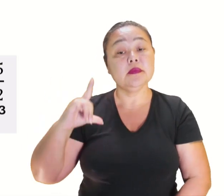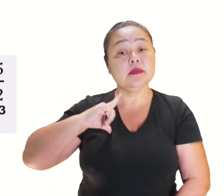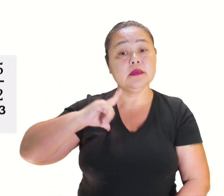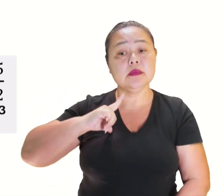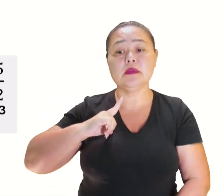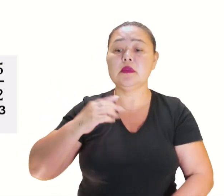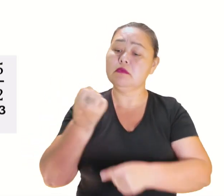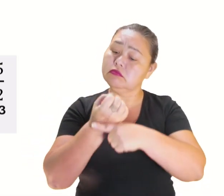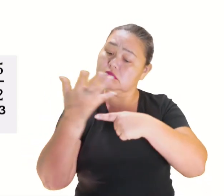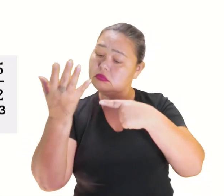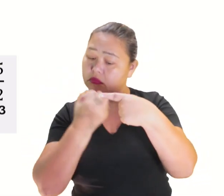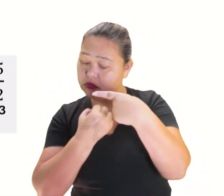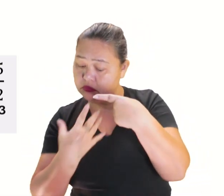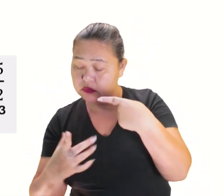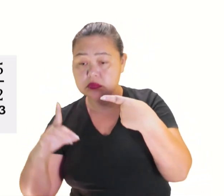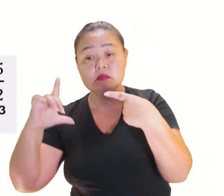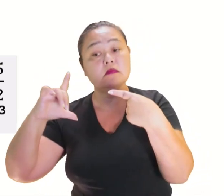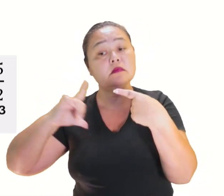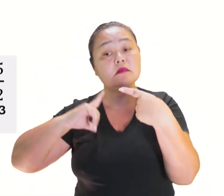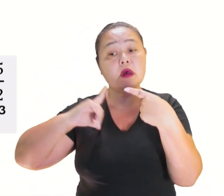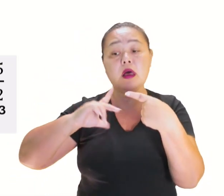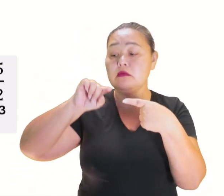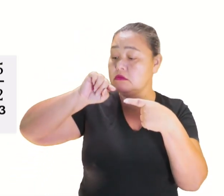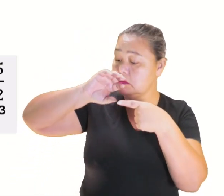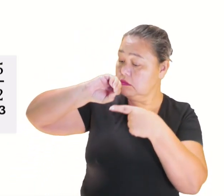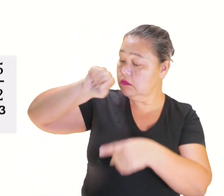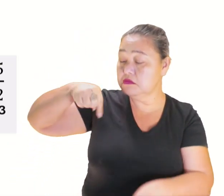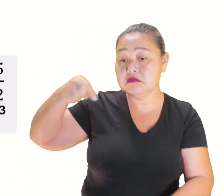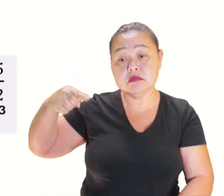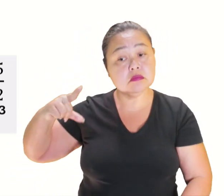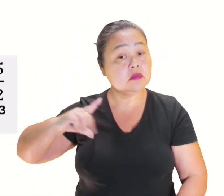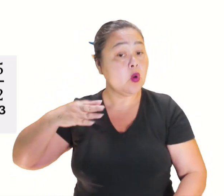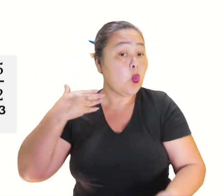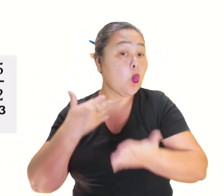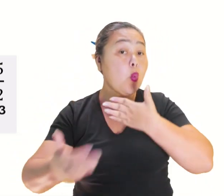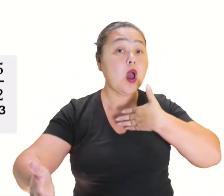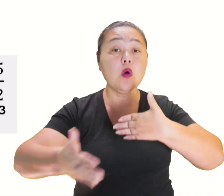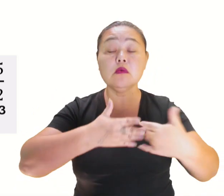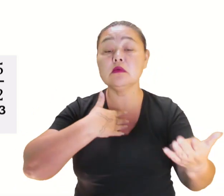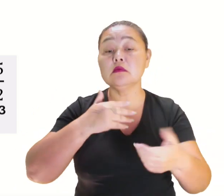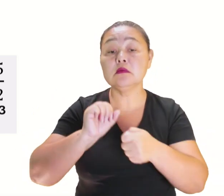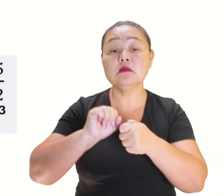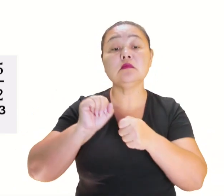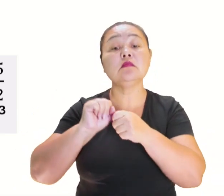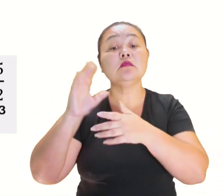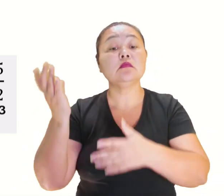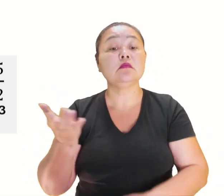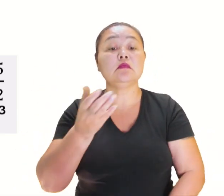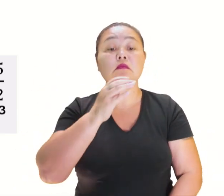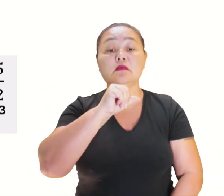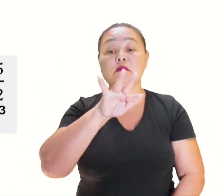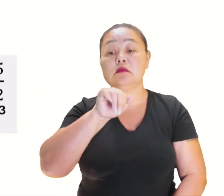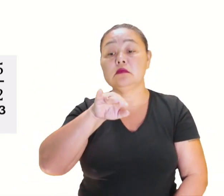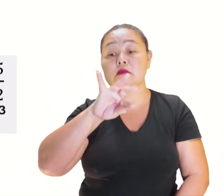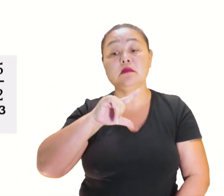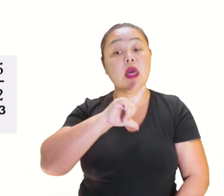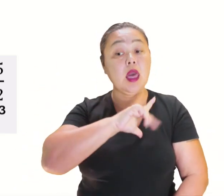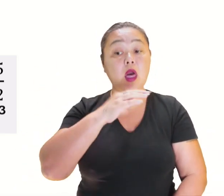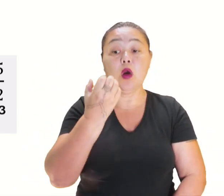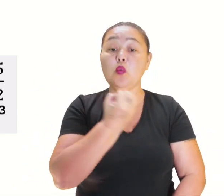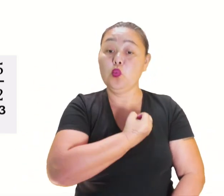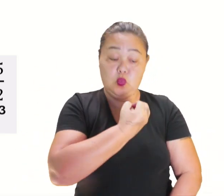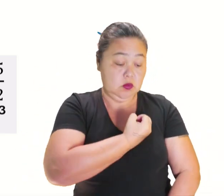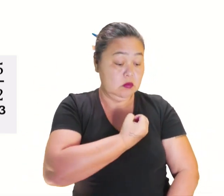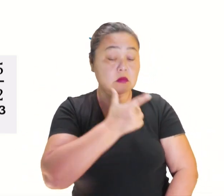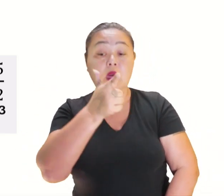uma fração, mesmo que eu tenha um número decimal, qualquer coisa que eu tiver, o coeficiente numérico é o que envolve a parte de números e